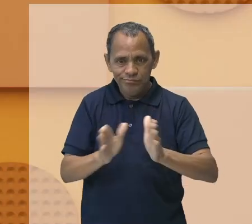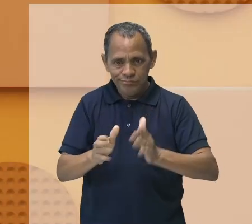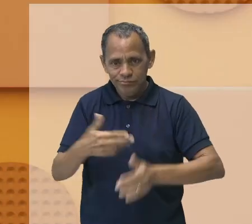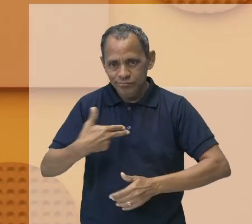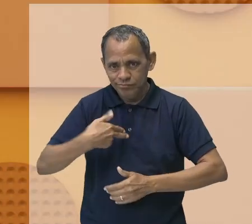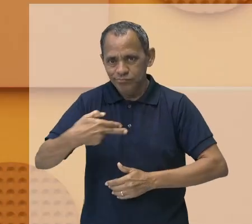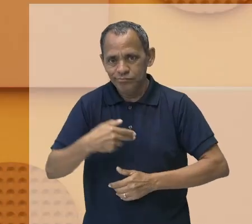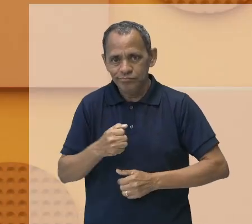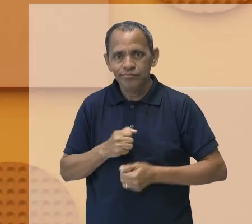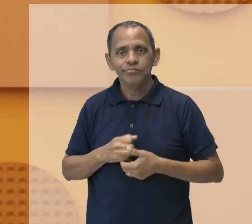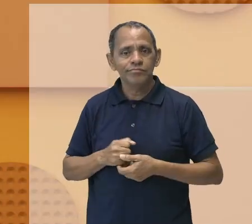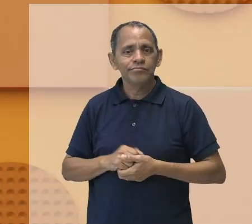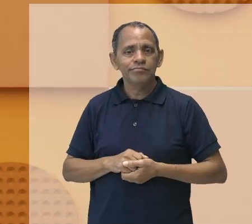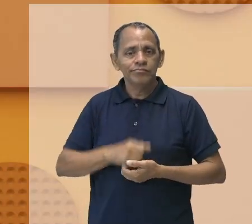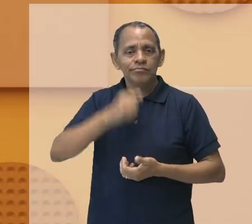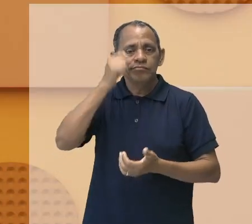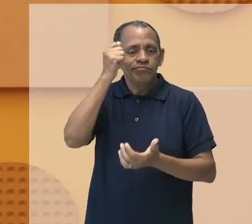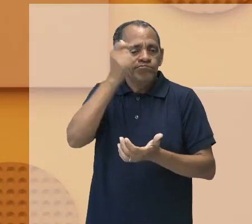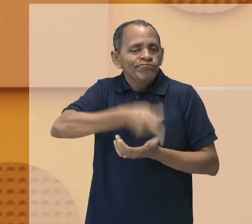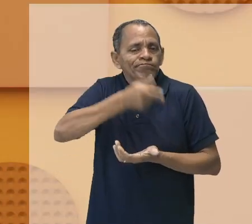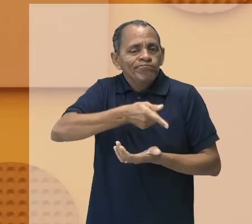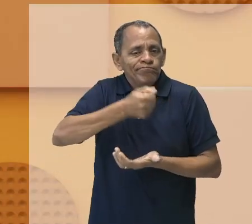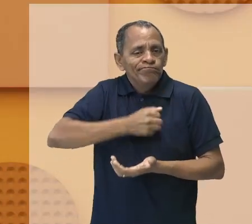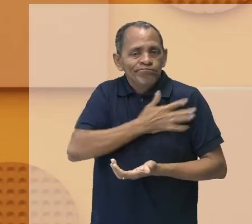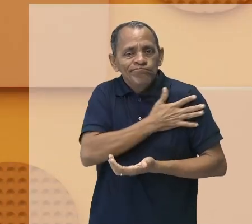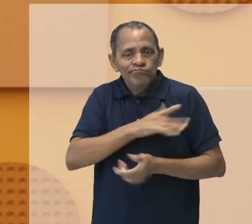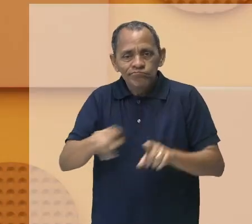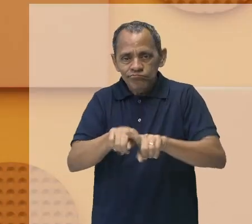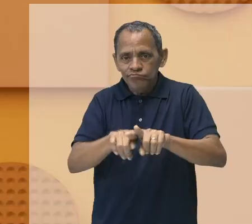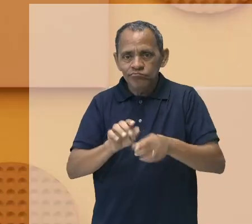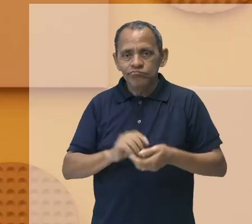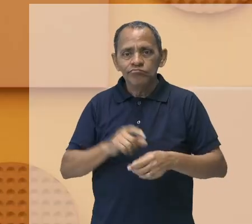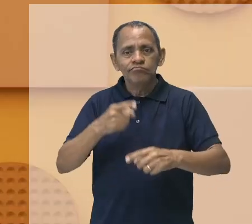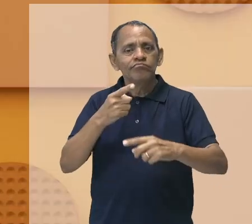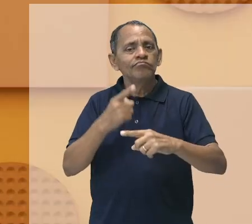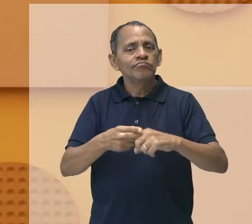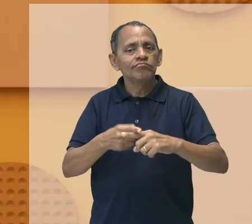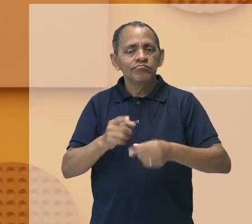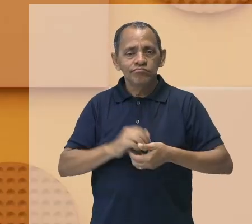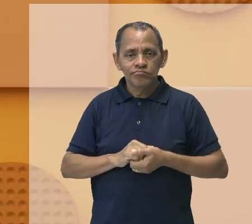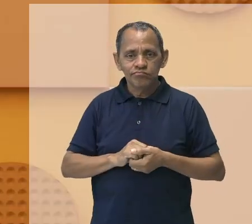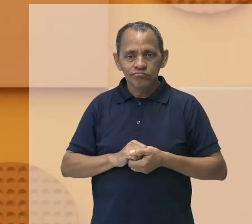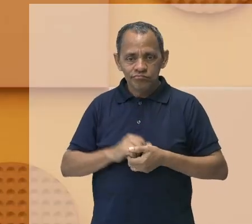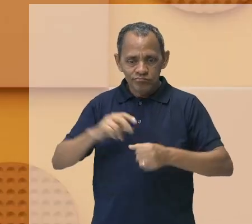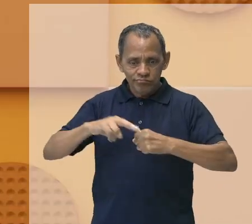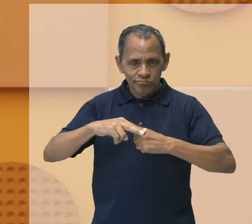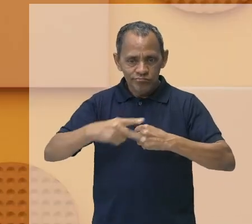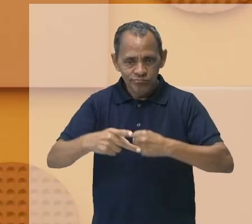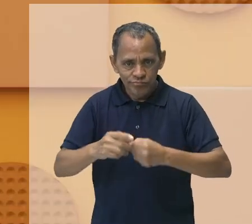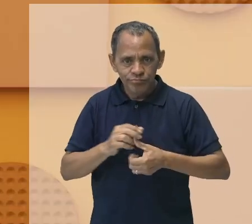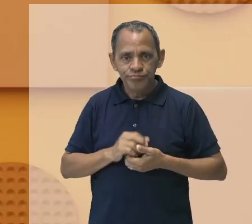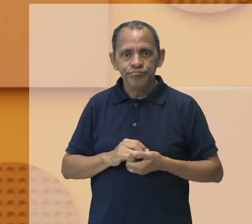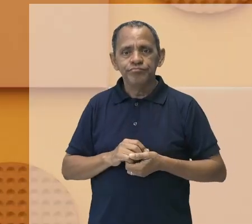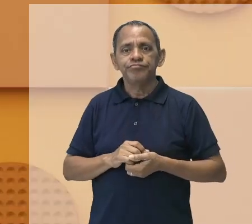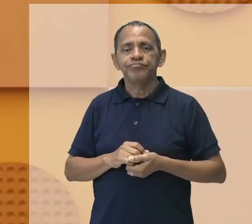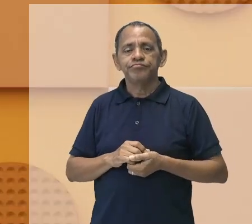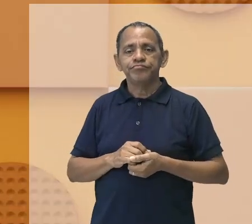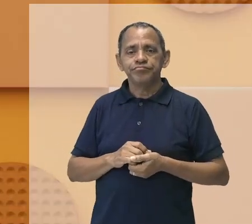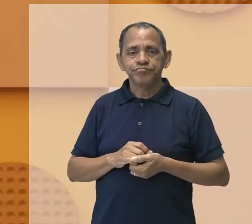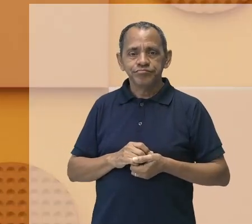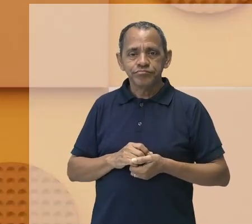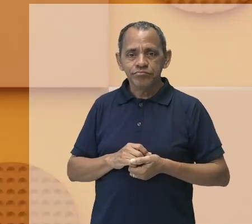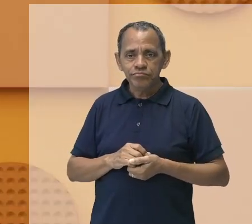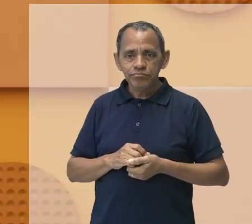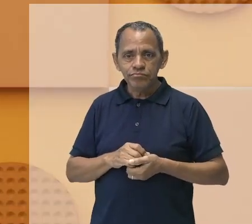Vargas foi um ditador. Mais uma vez, para que serviu o plano Cohen, professor? Justamente para ser usado